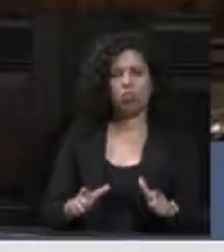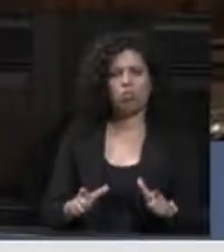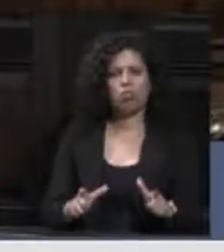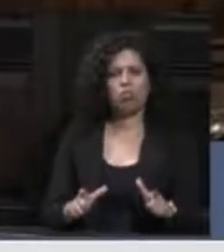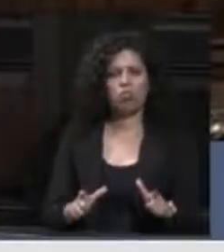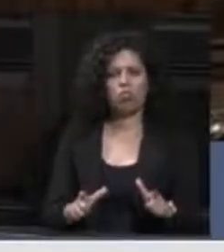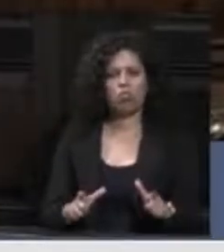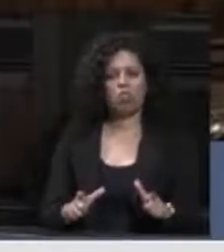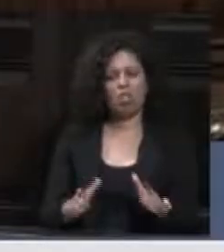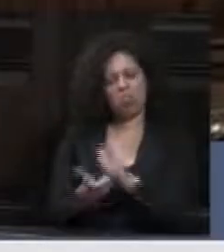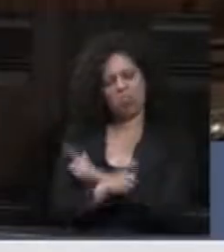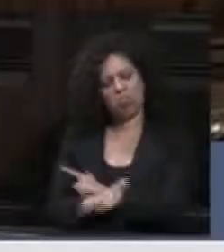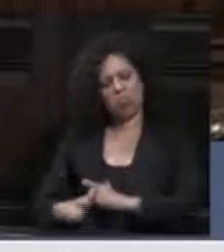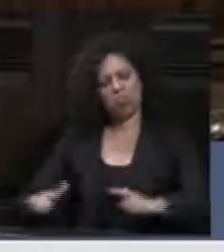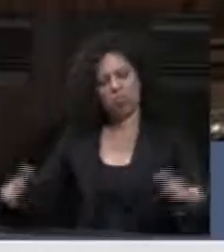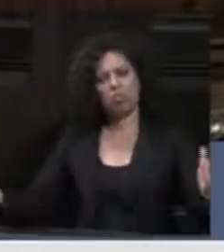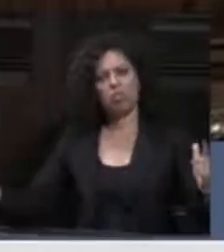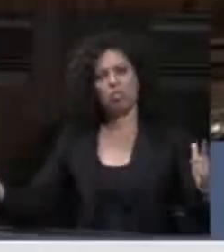vasto território,